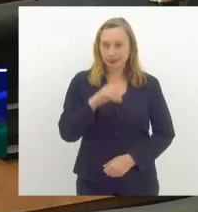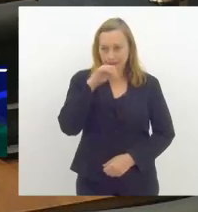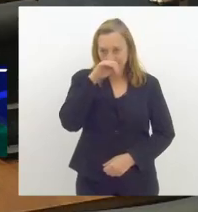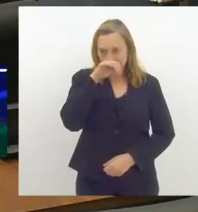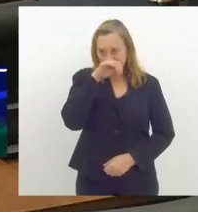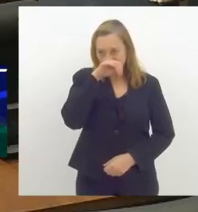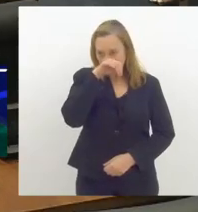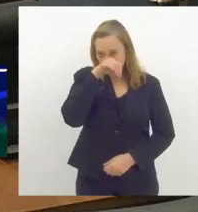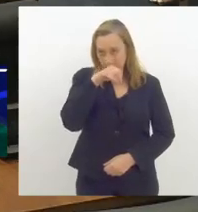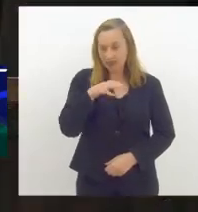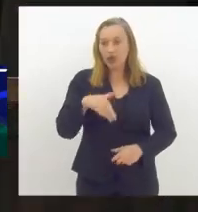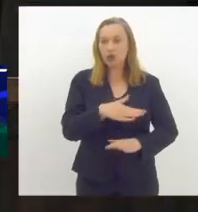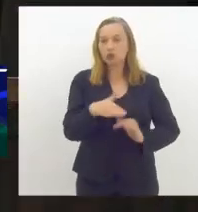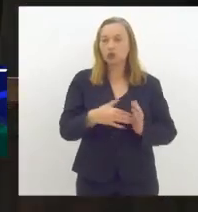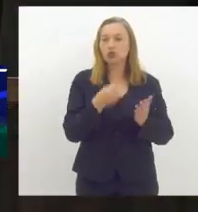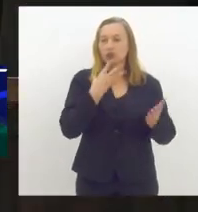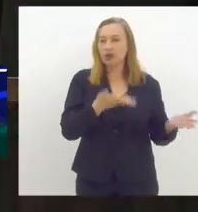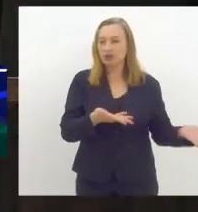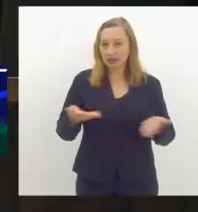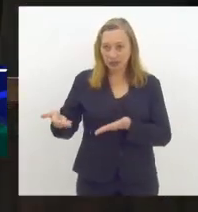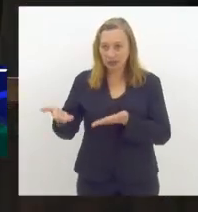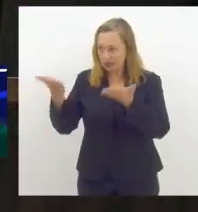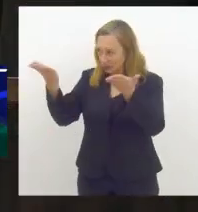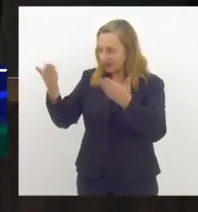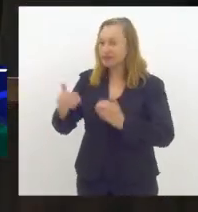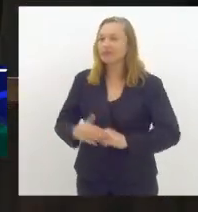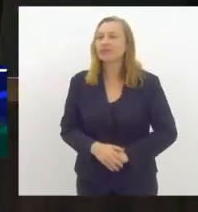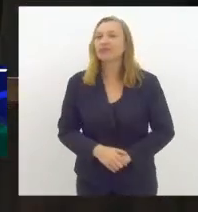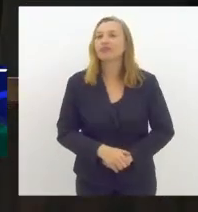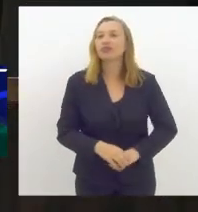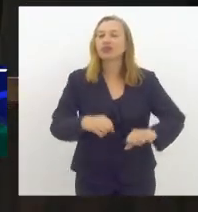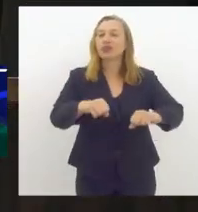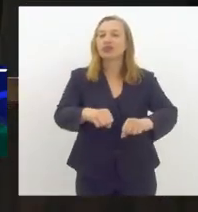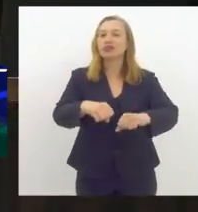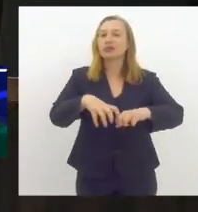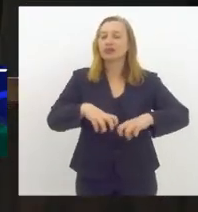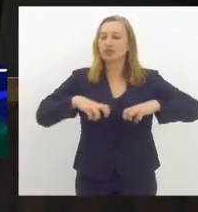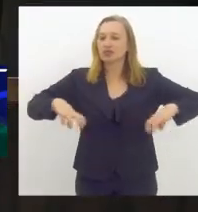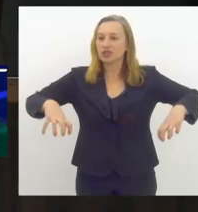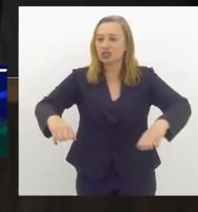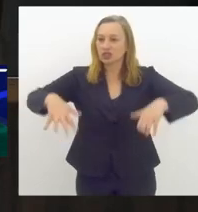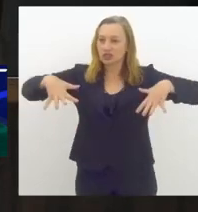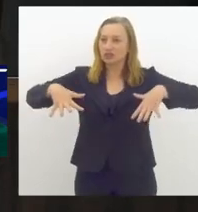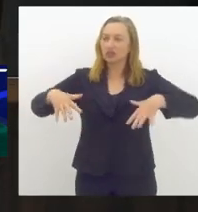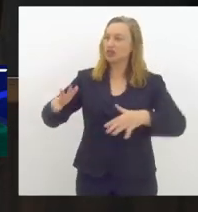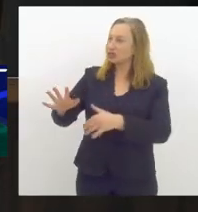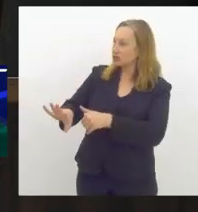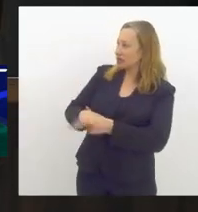é bem e sejam todos bem-vindos aqui pessoal os taxistas